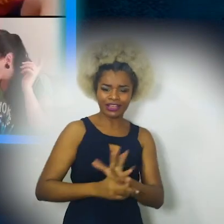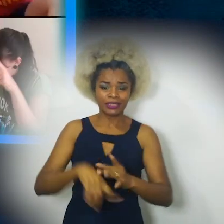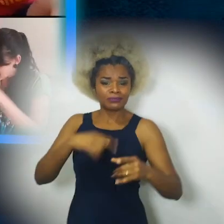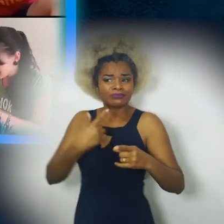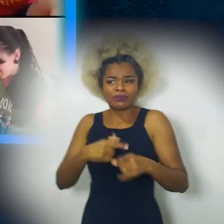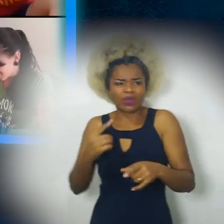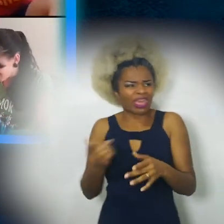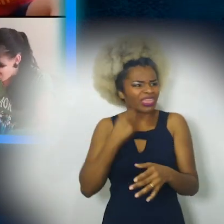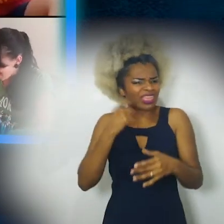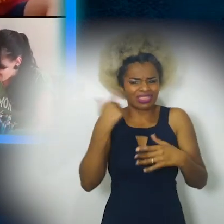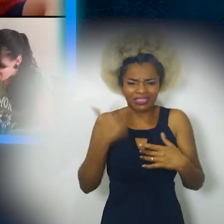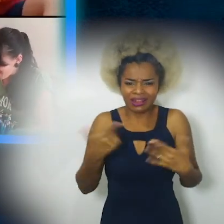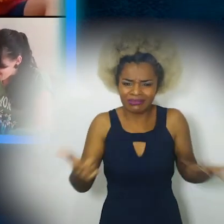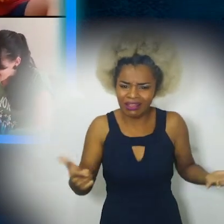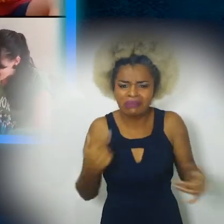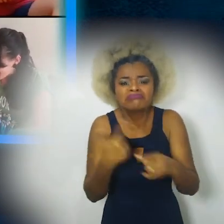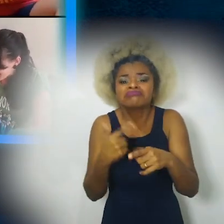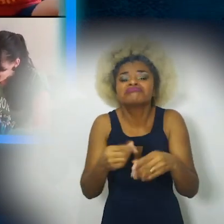Por que não